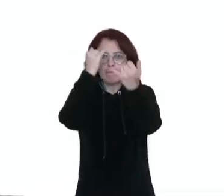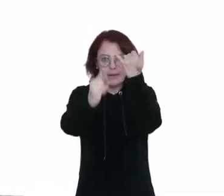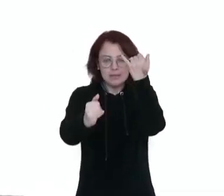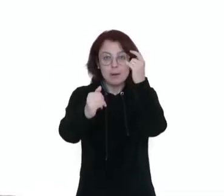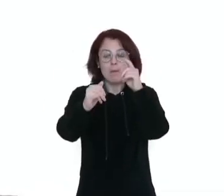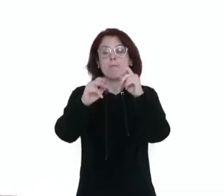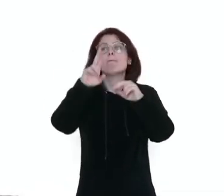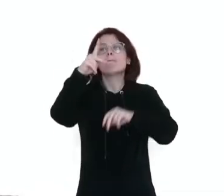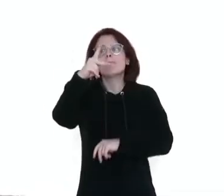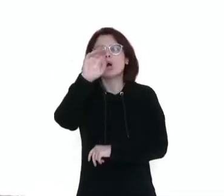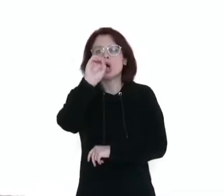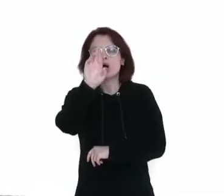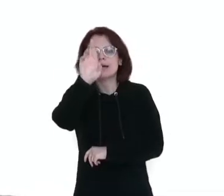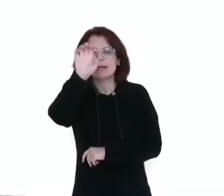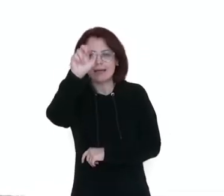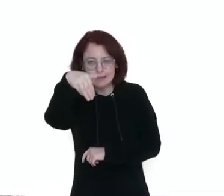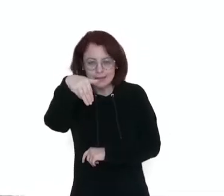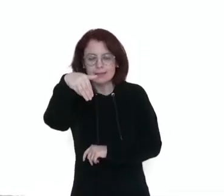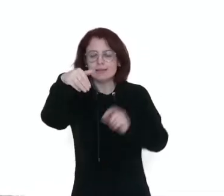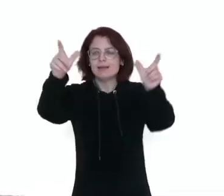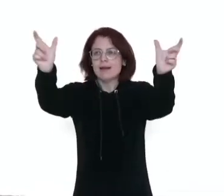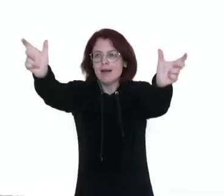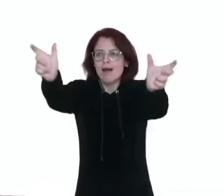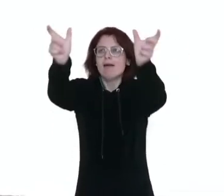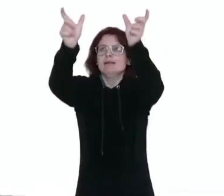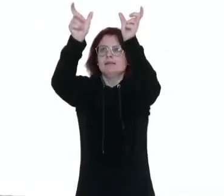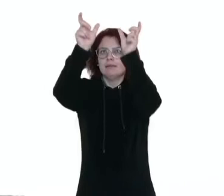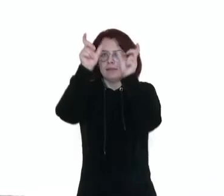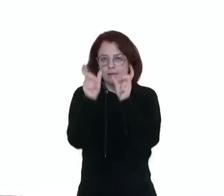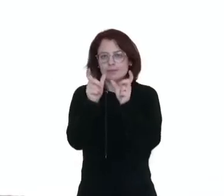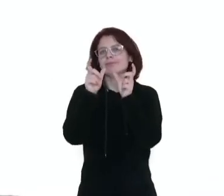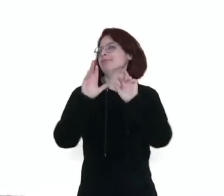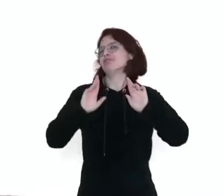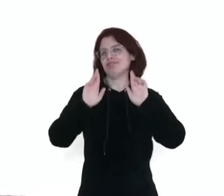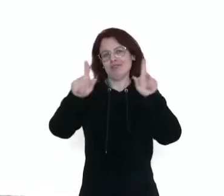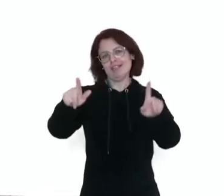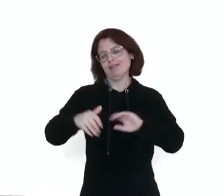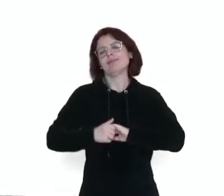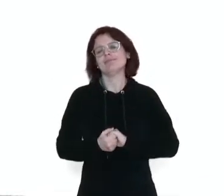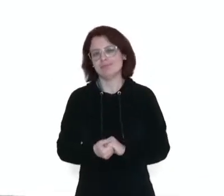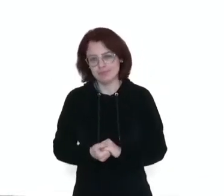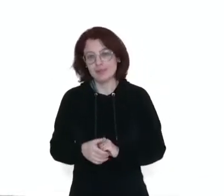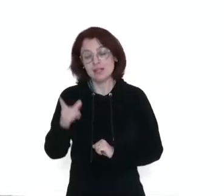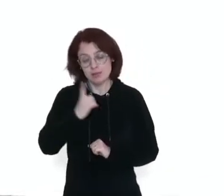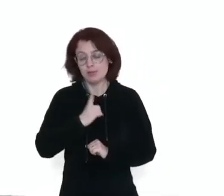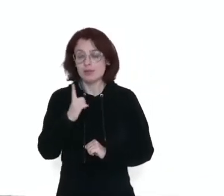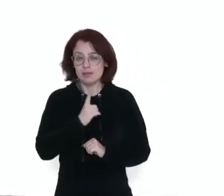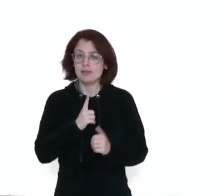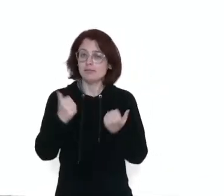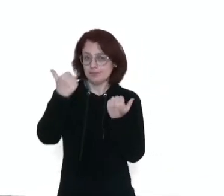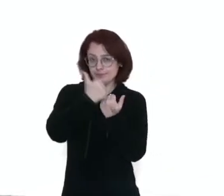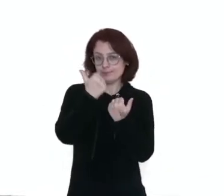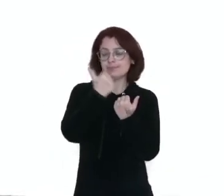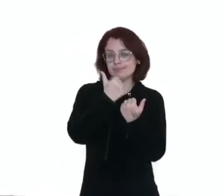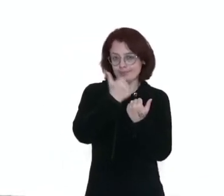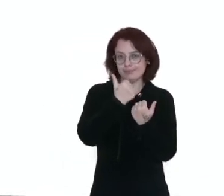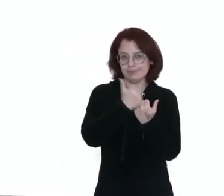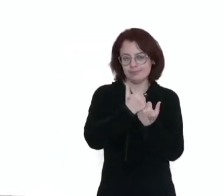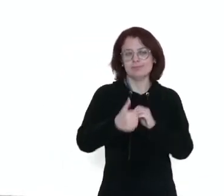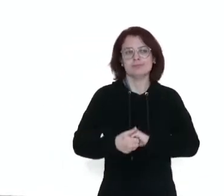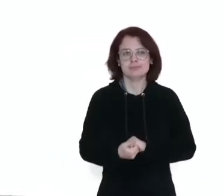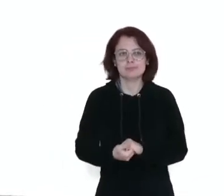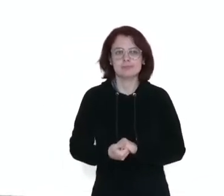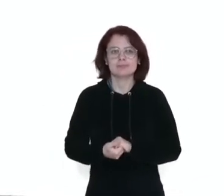de longe, no entanto, só de longe, entretanto, só de longe, né? Então são os sinônimos de mas aí,